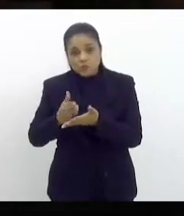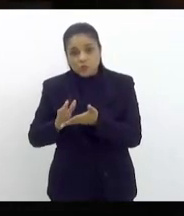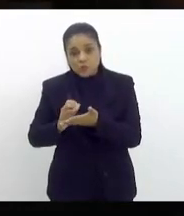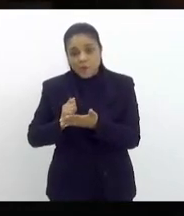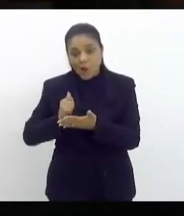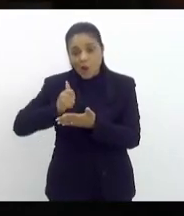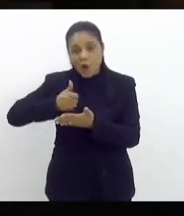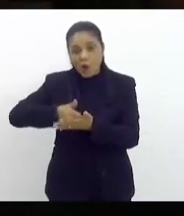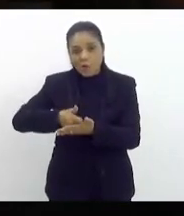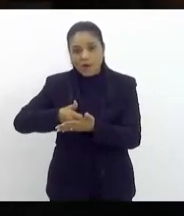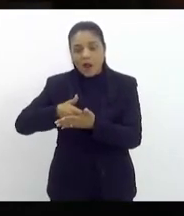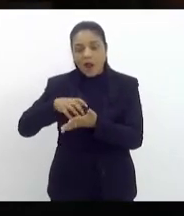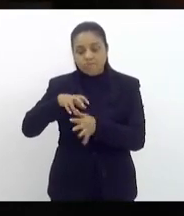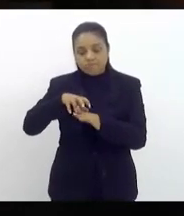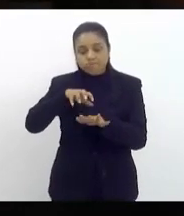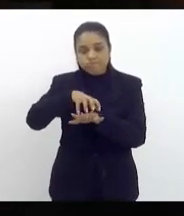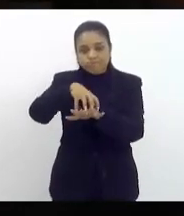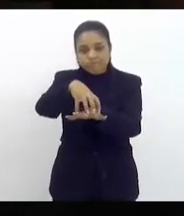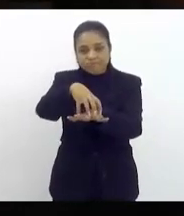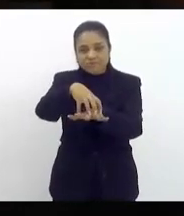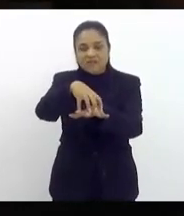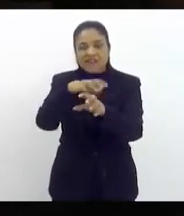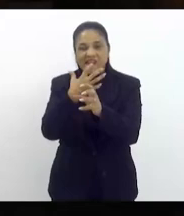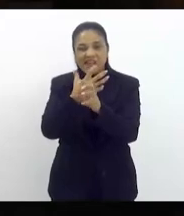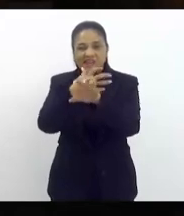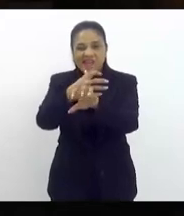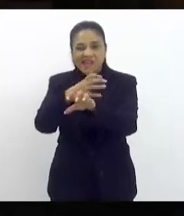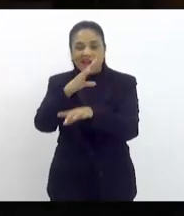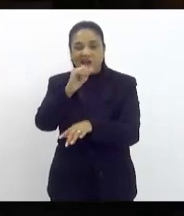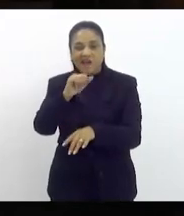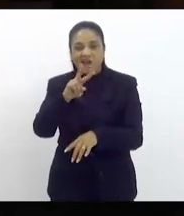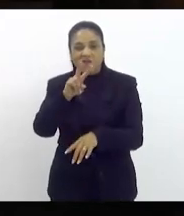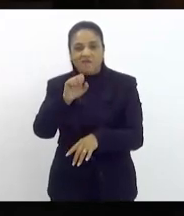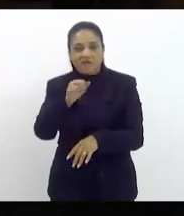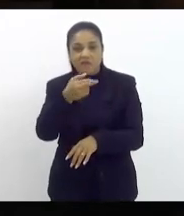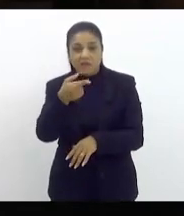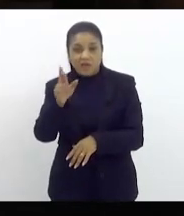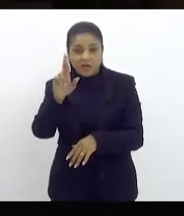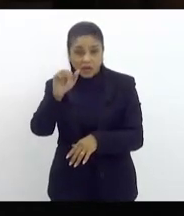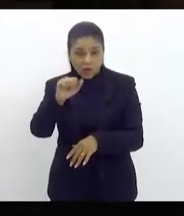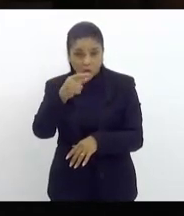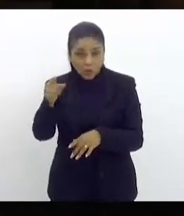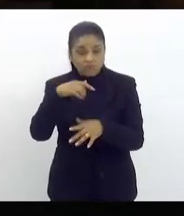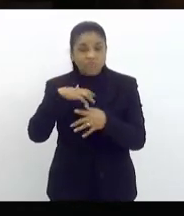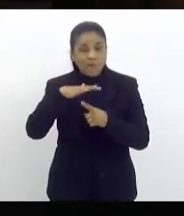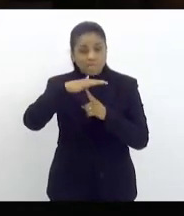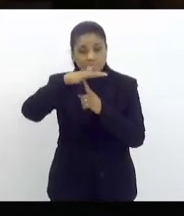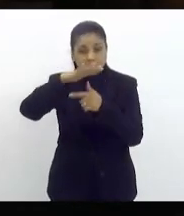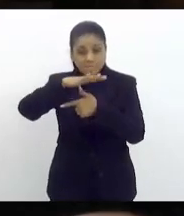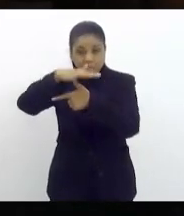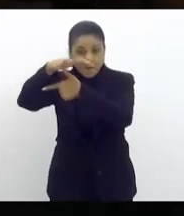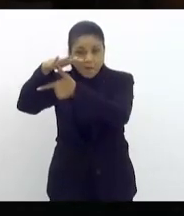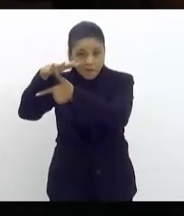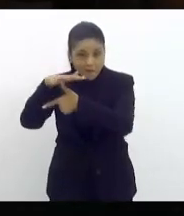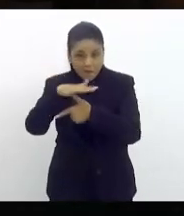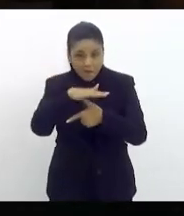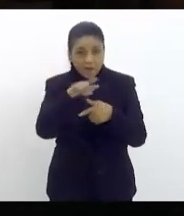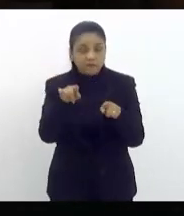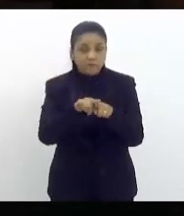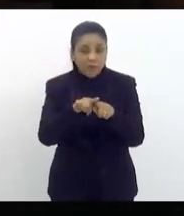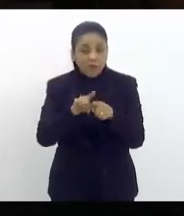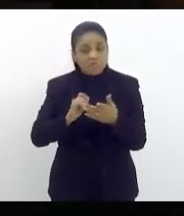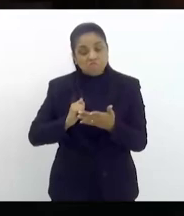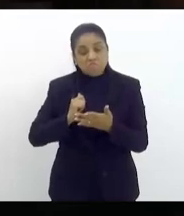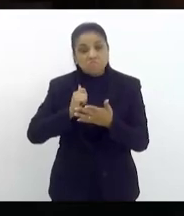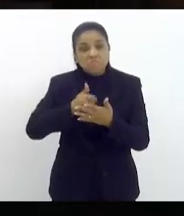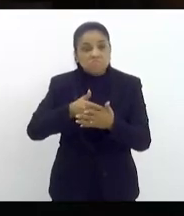comprar mais caveirão, caveirão aéreo, tornar a vida da população um estado de sítio, sem qualquer inteligência